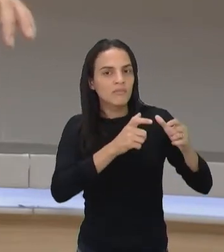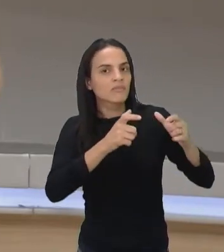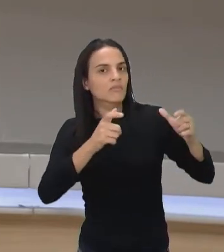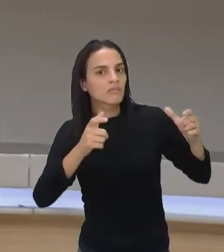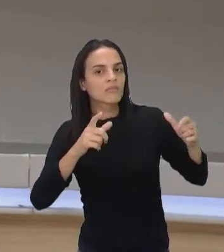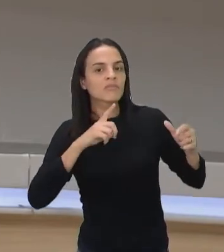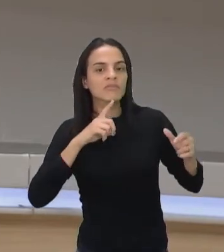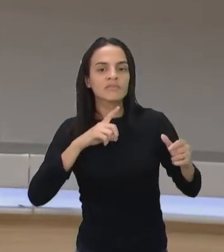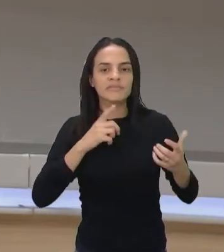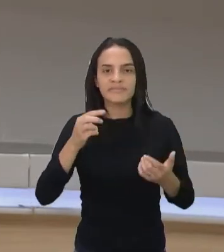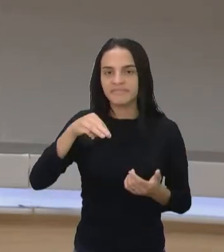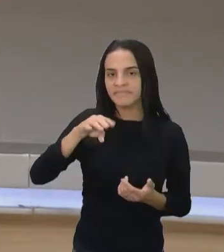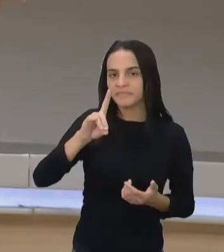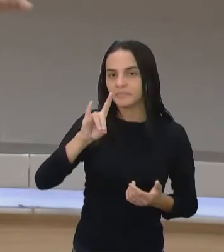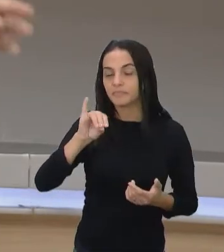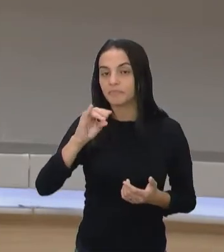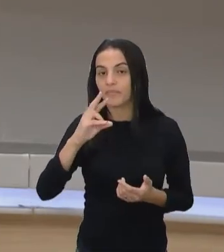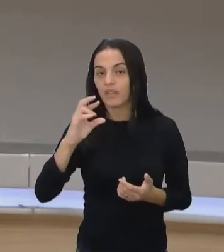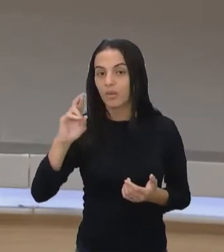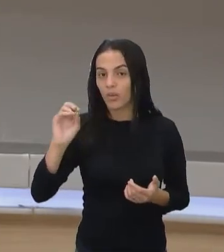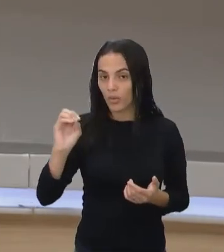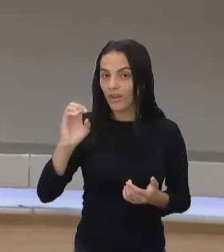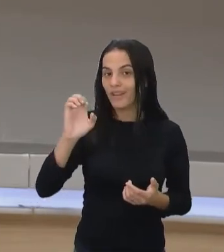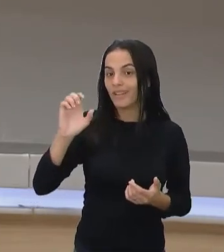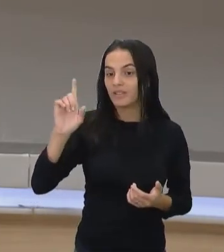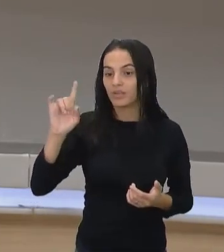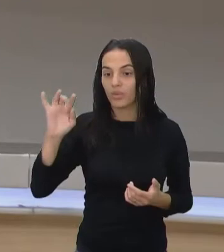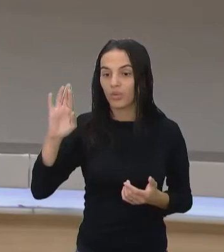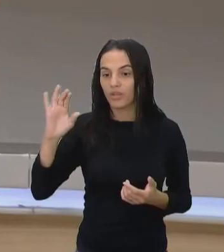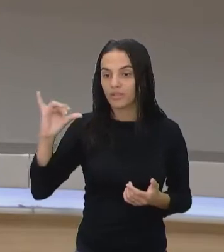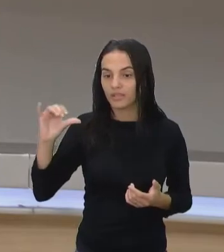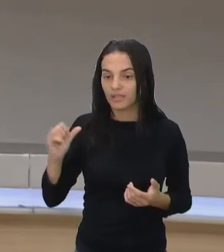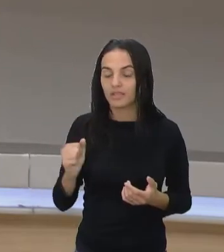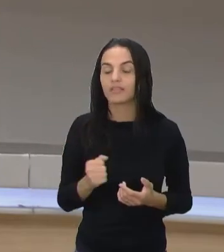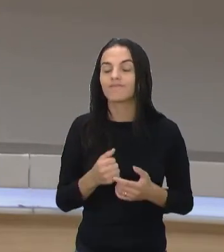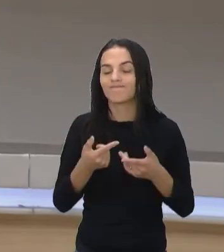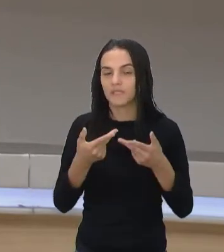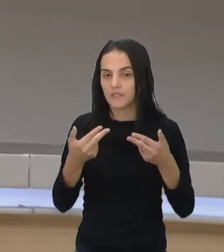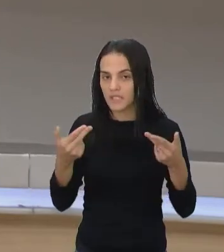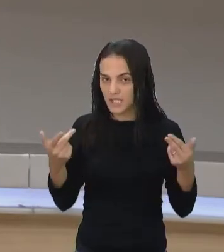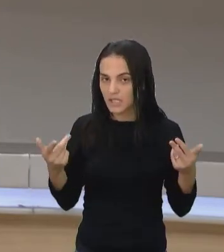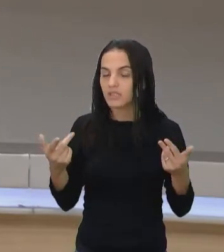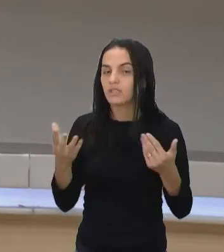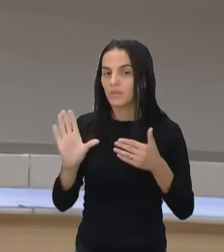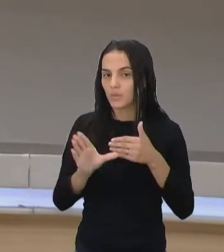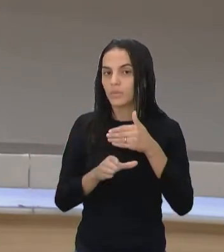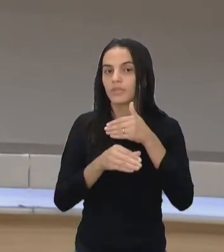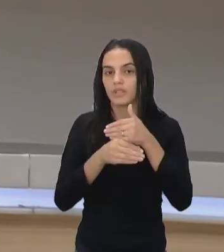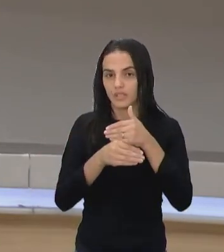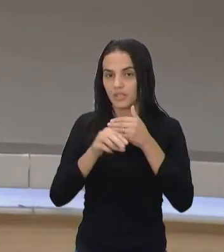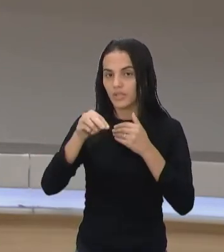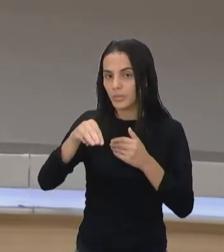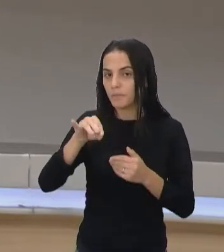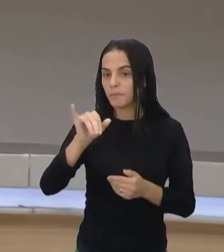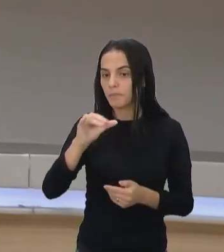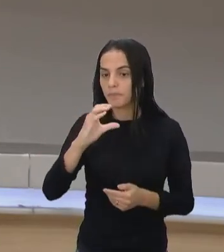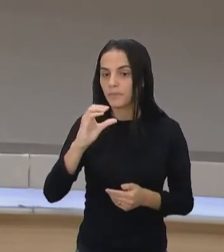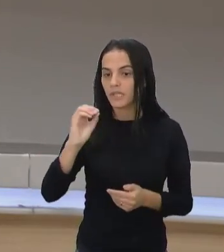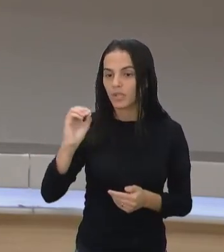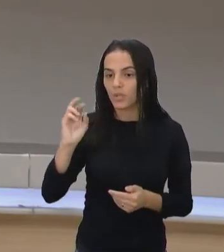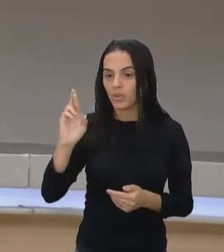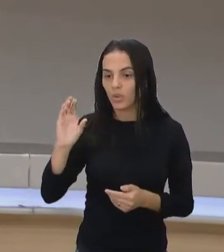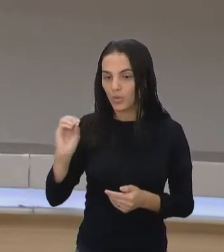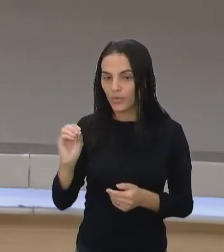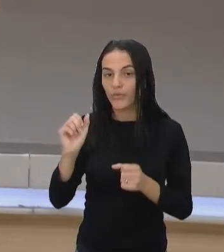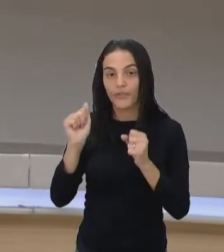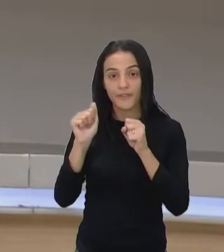microeletrônica, significa então que boa parte, ou uma parte relevante desses componentes de microeletrônica são feitas de